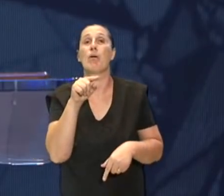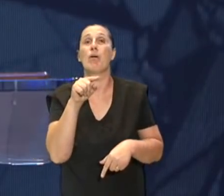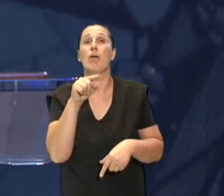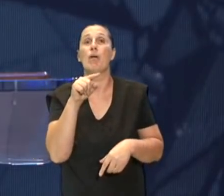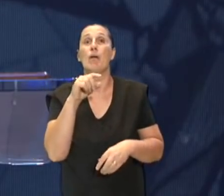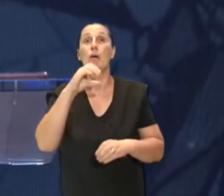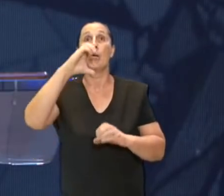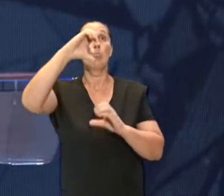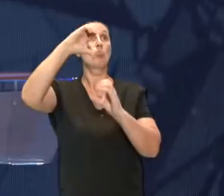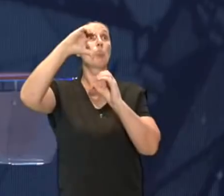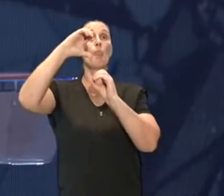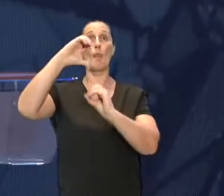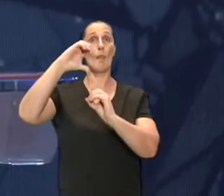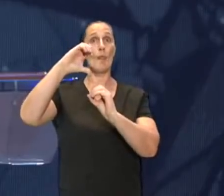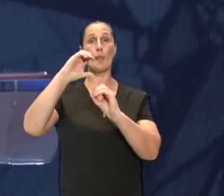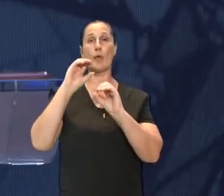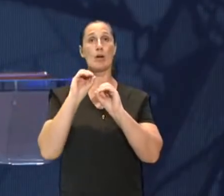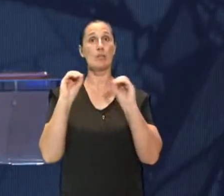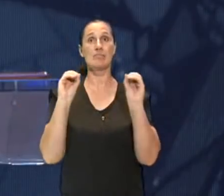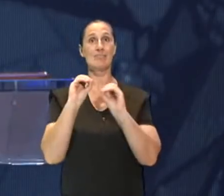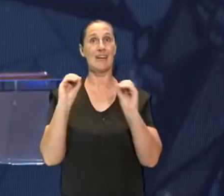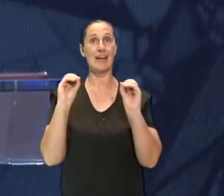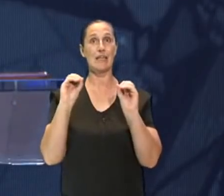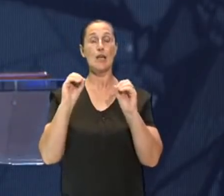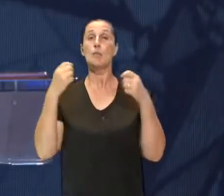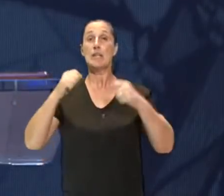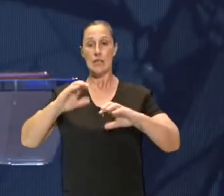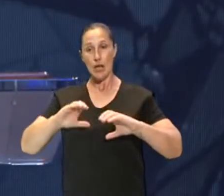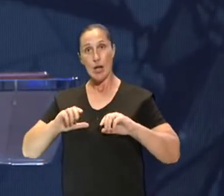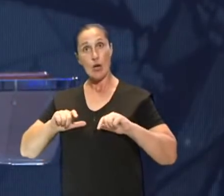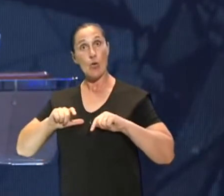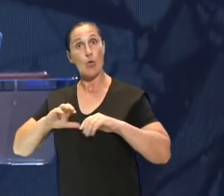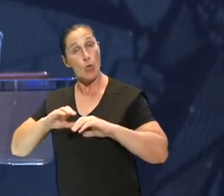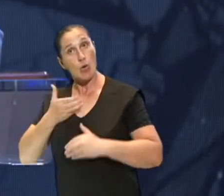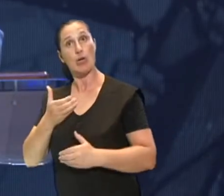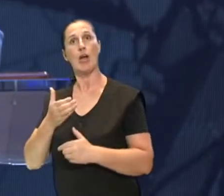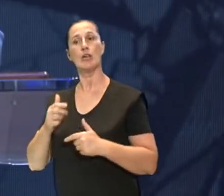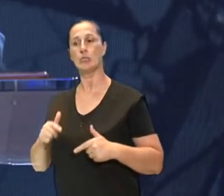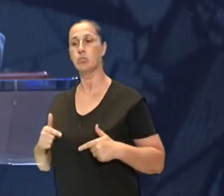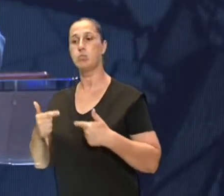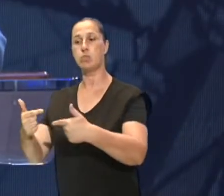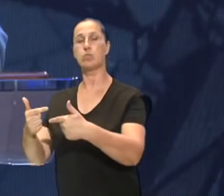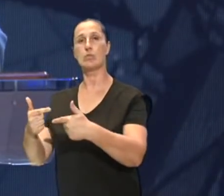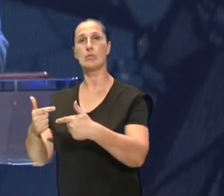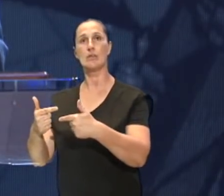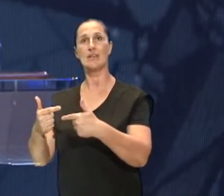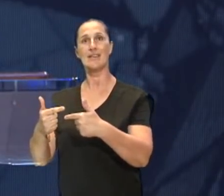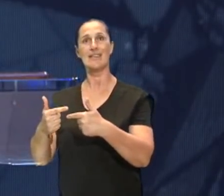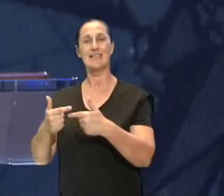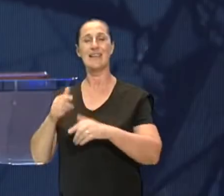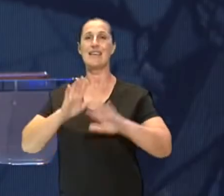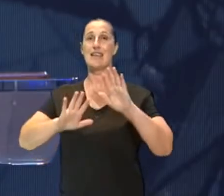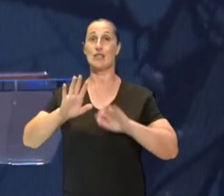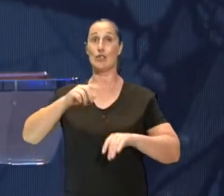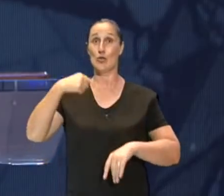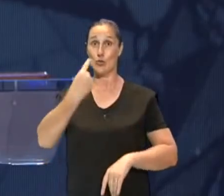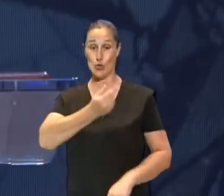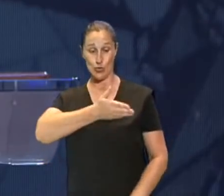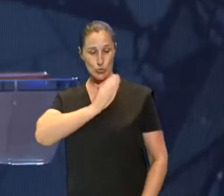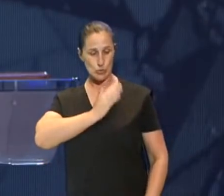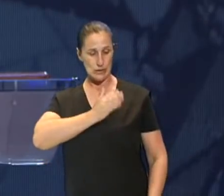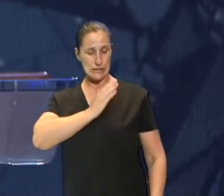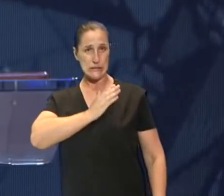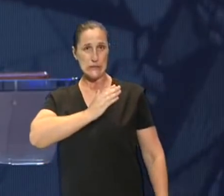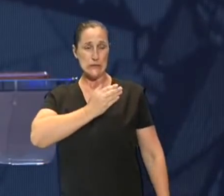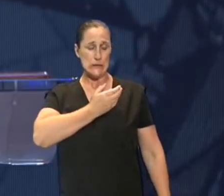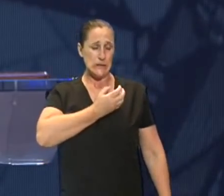a gente simplesmente tem que ter coragem de enfrentar aquela situação. E às vezes o nosso coração fica